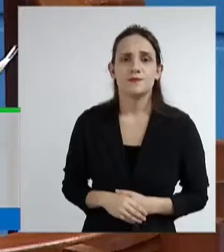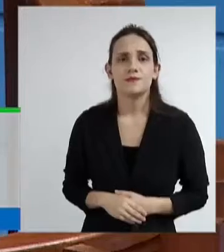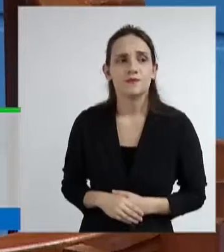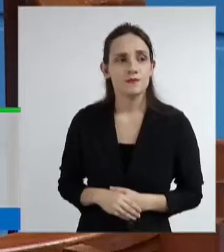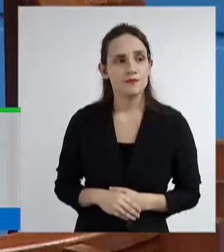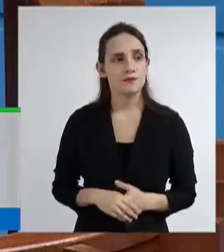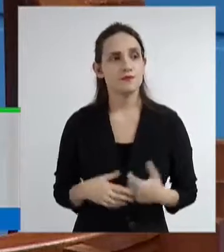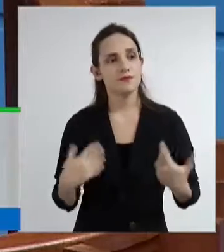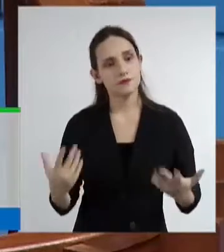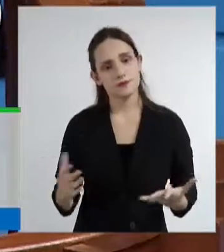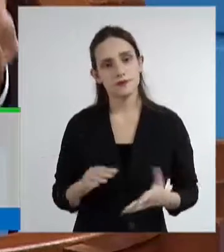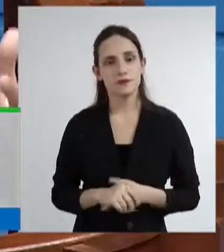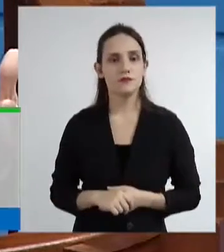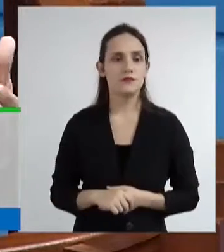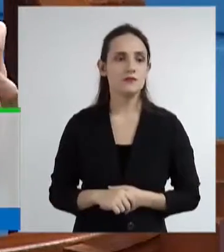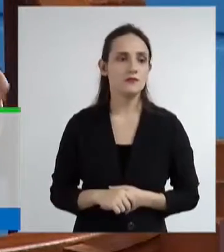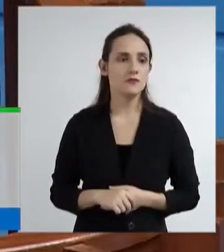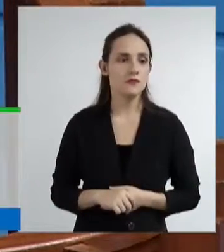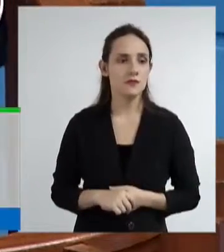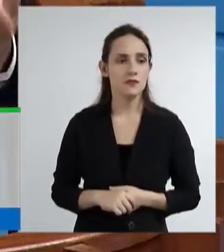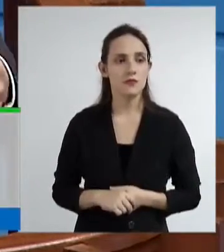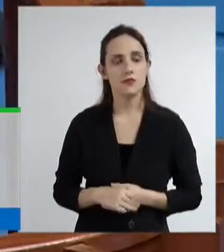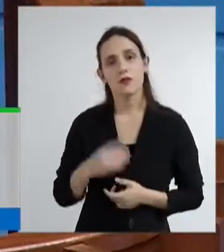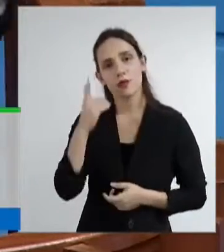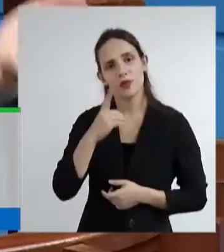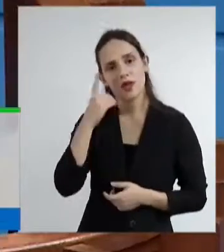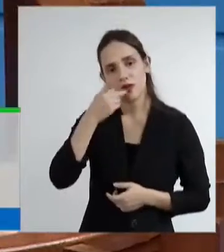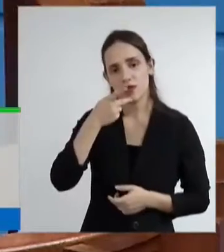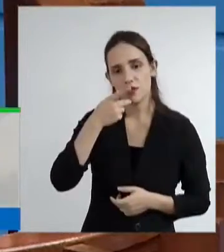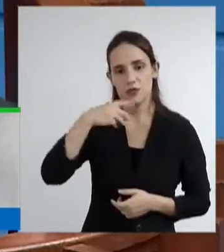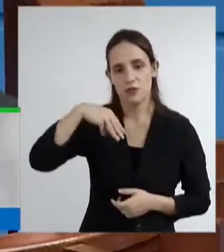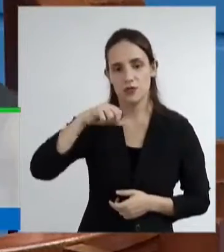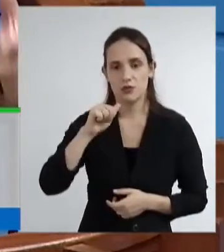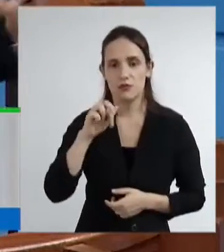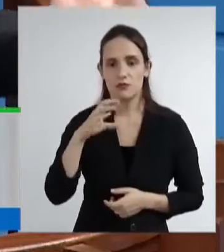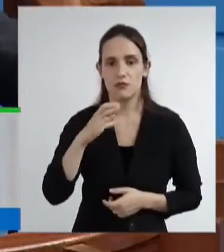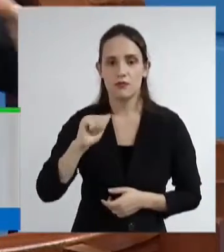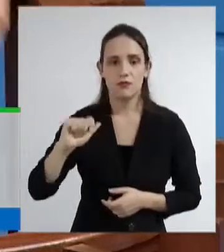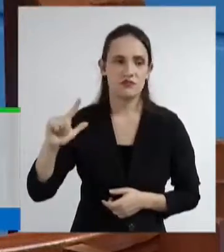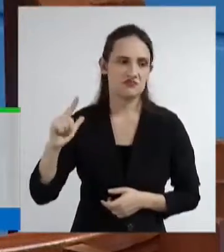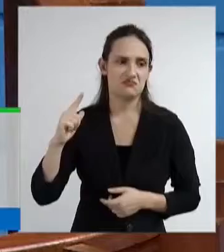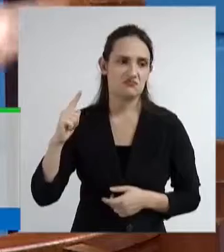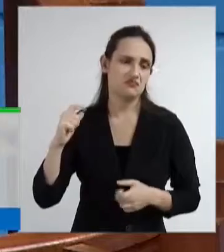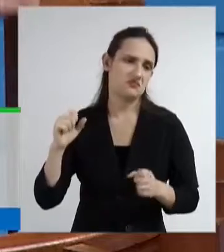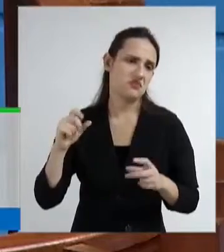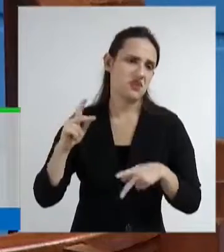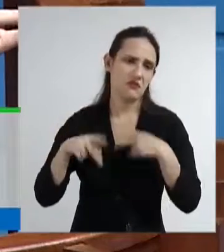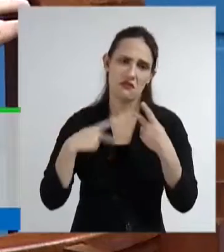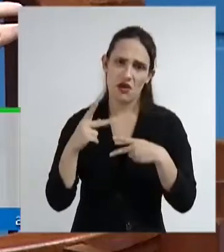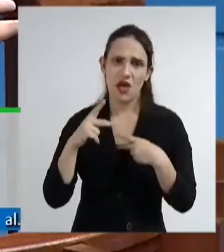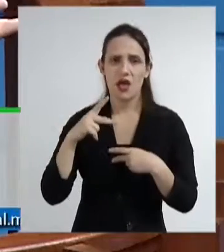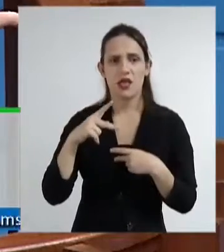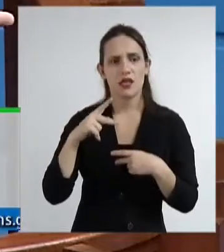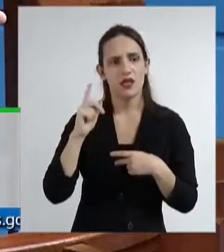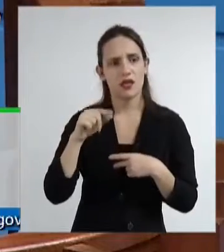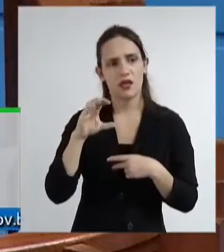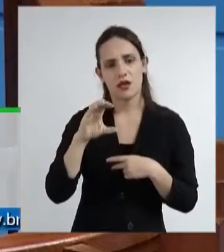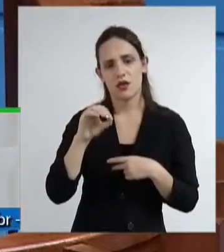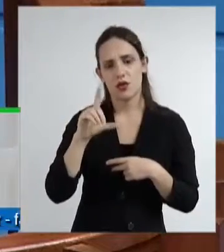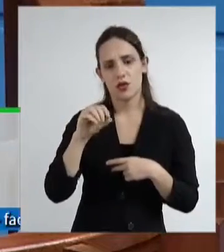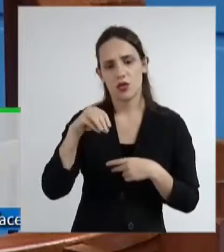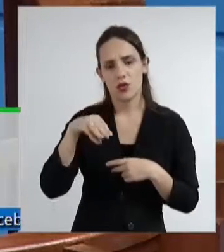pessoa, também, como disse o deputado Marçal, não vou discutir aqui a nacionalidade dele, colombiano, fala até com um sotaque muito